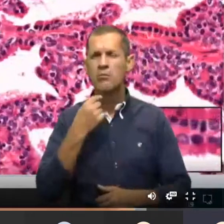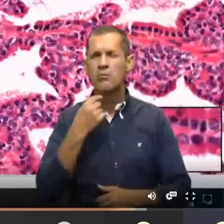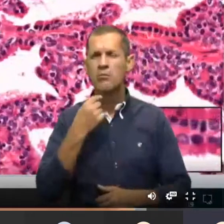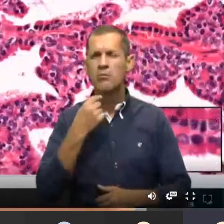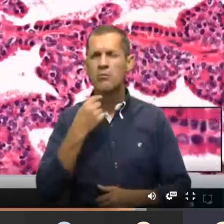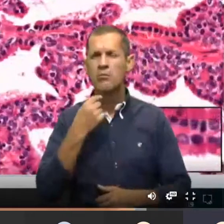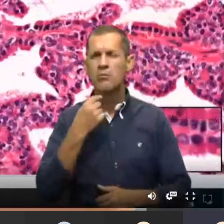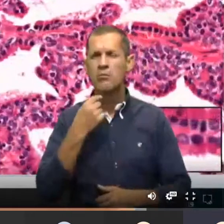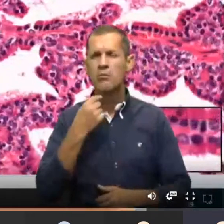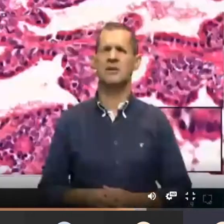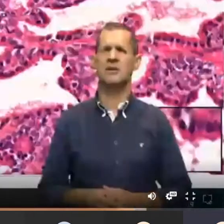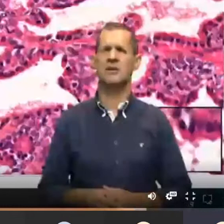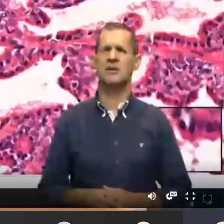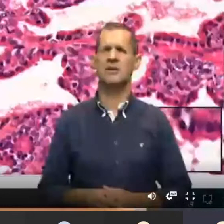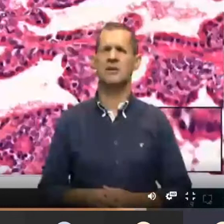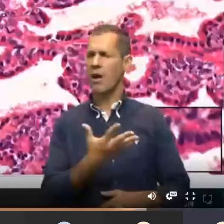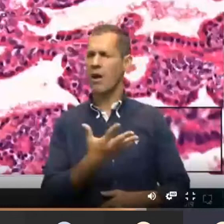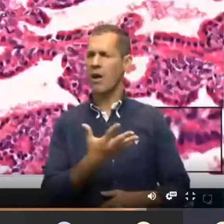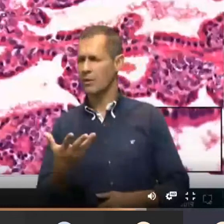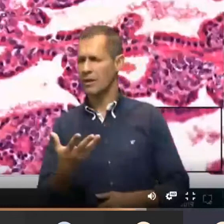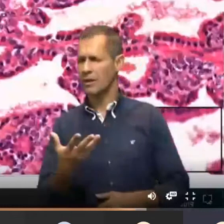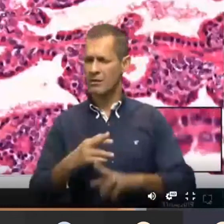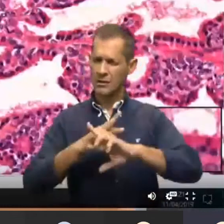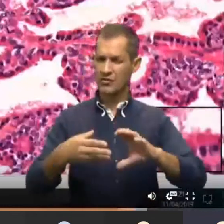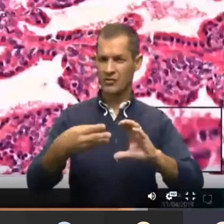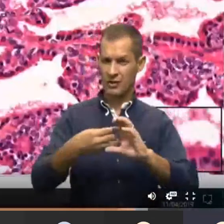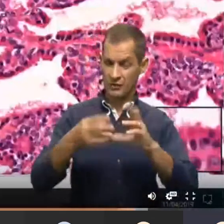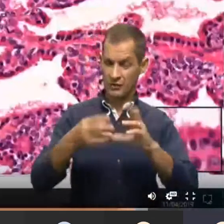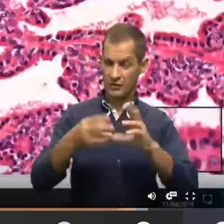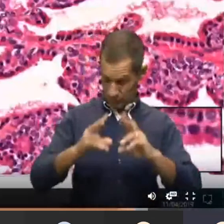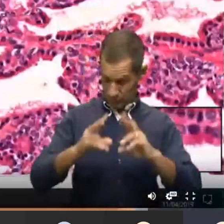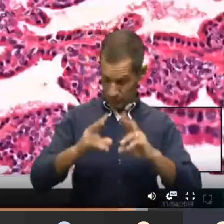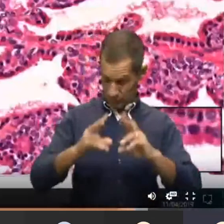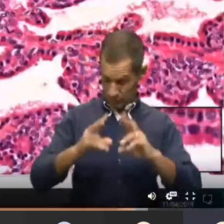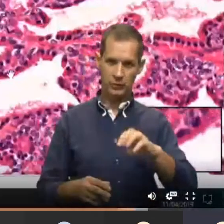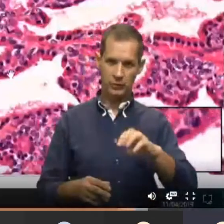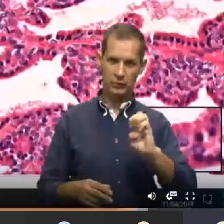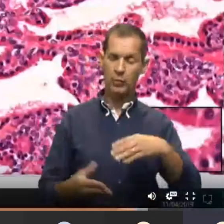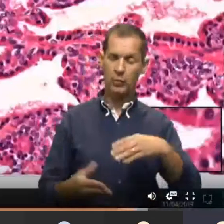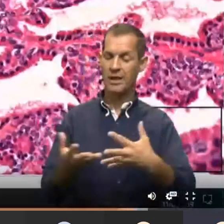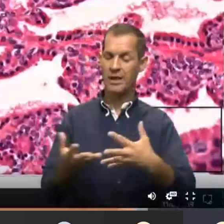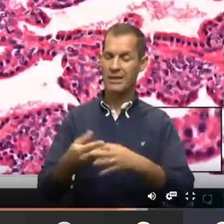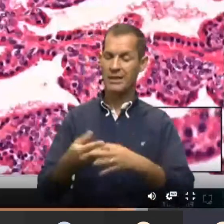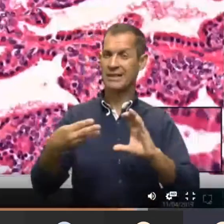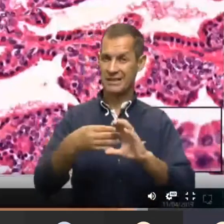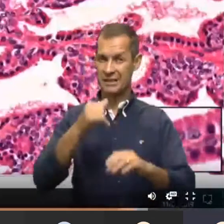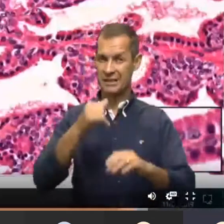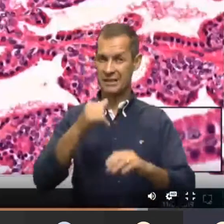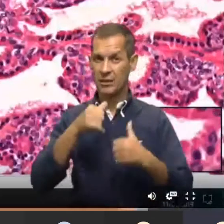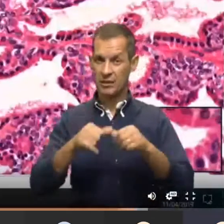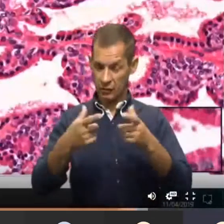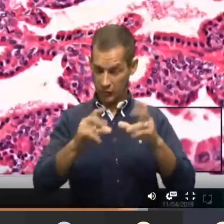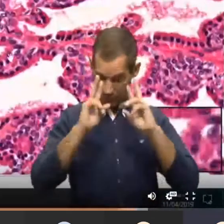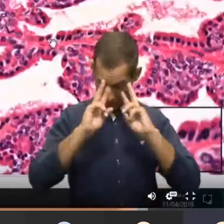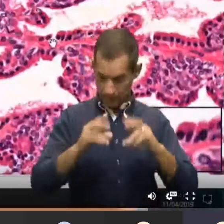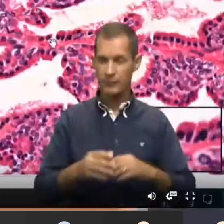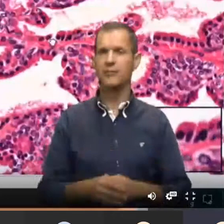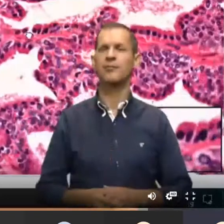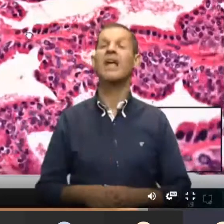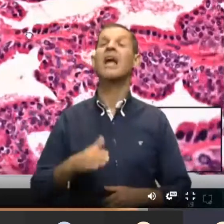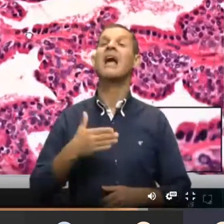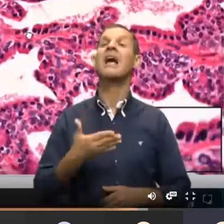ela não está com uma quantidade anormal de células. A gente vê o lume entre elas, em algumas delas, por exemplo, nessa região,